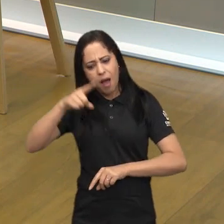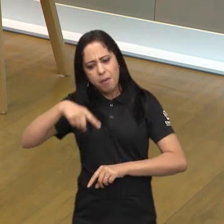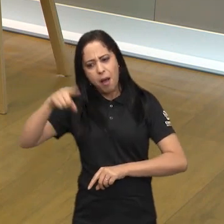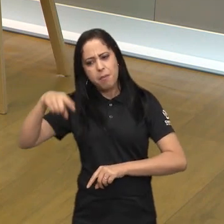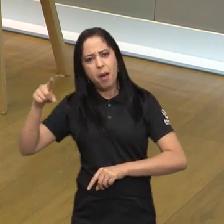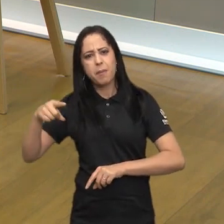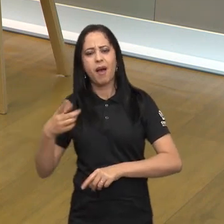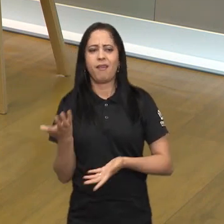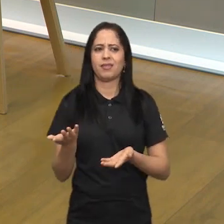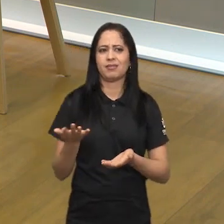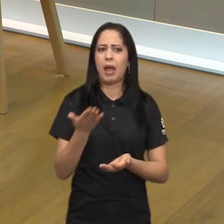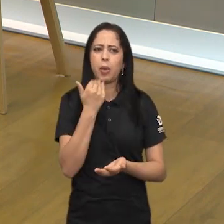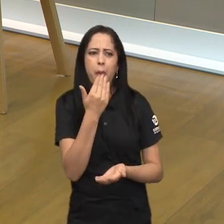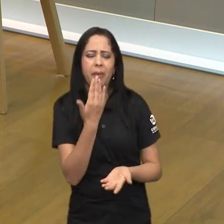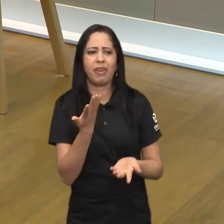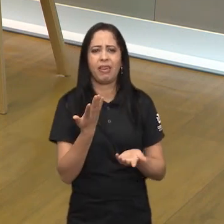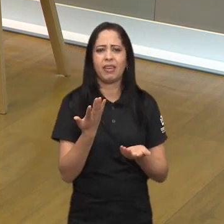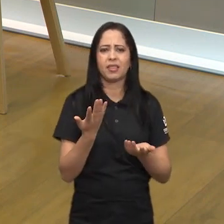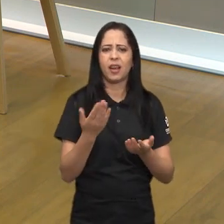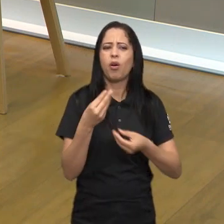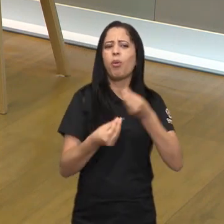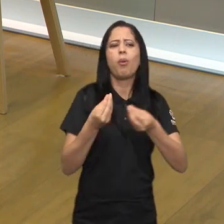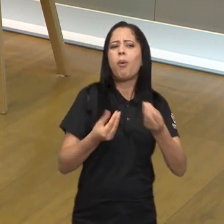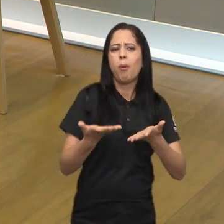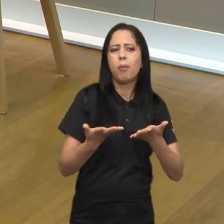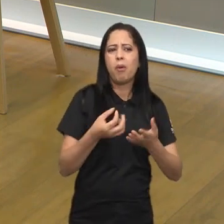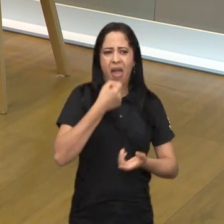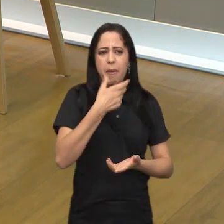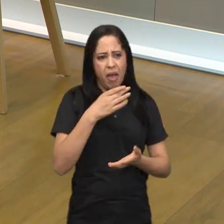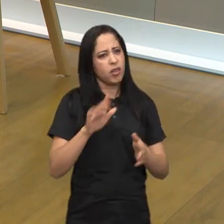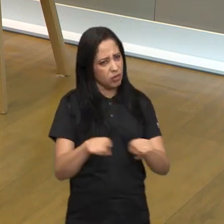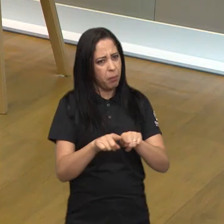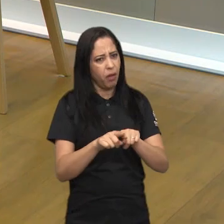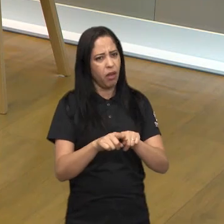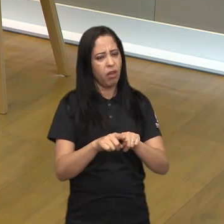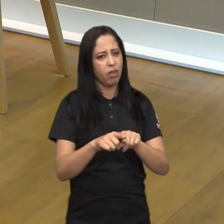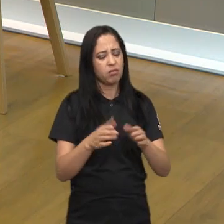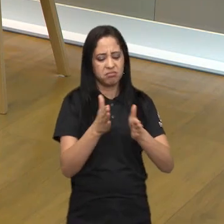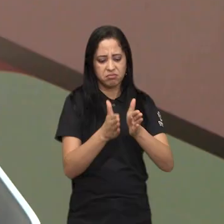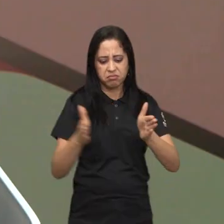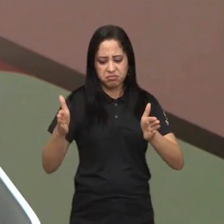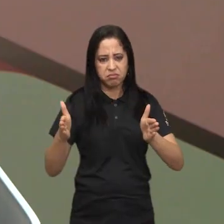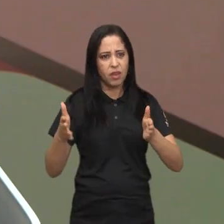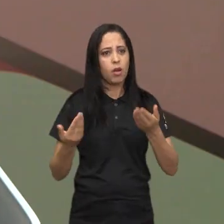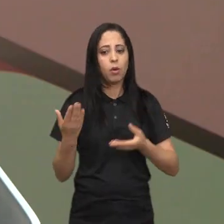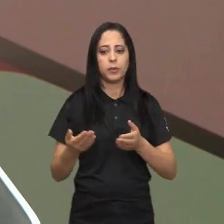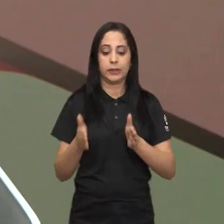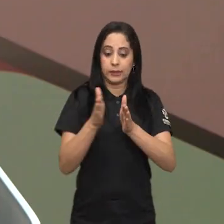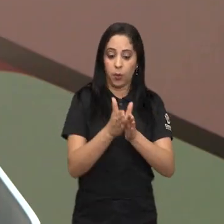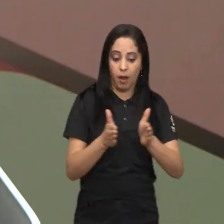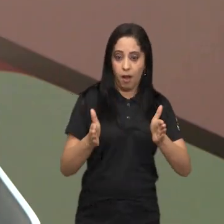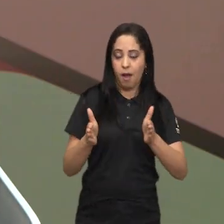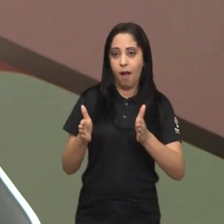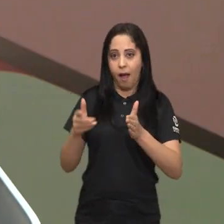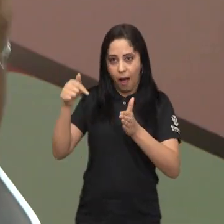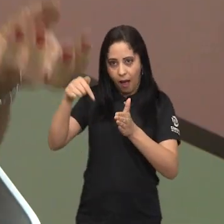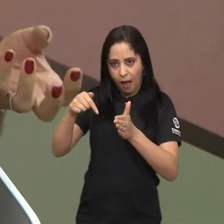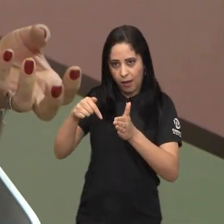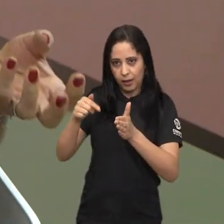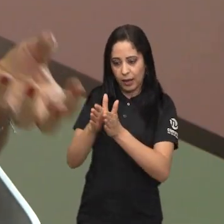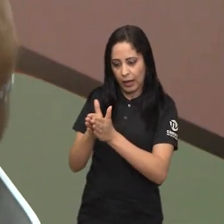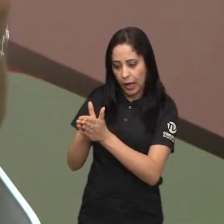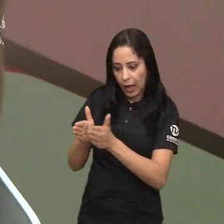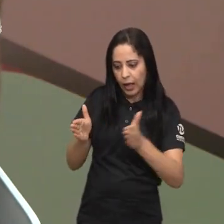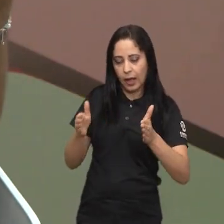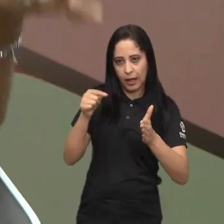com medicação? Nessas 2 fases, né? Na primeira fase, que é a fase da menina logo que ela menstrua, a gente só